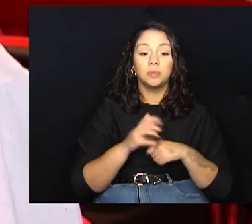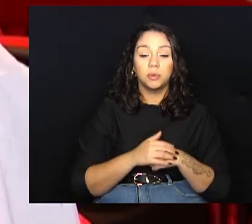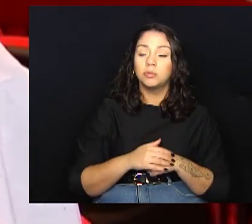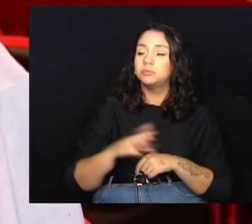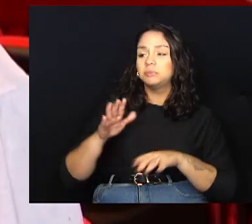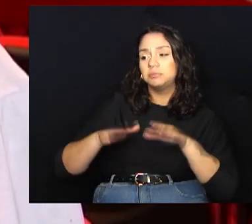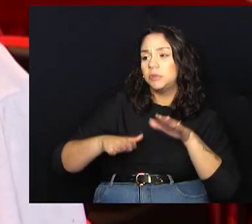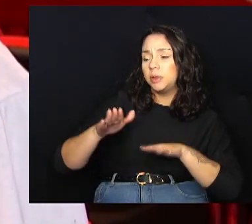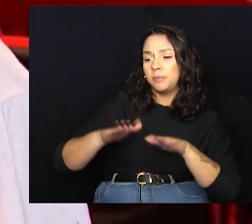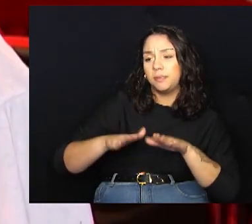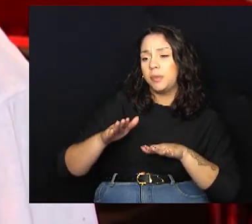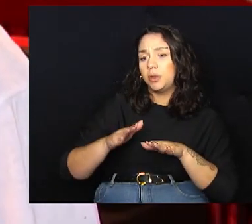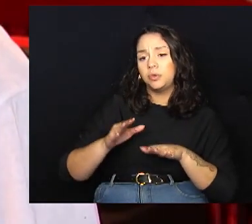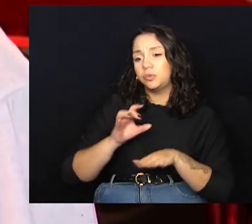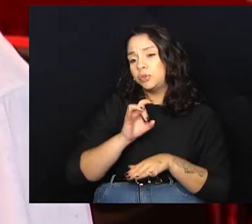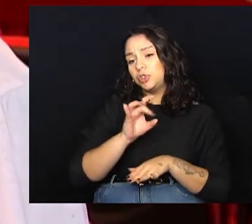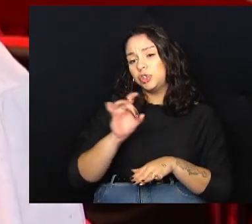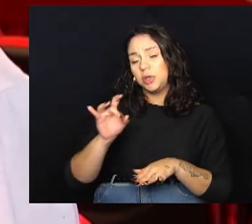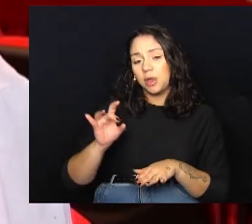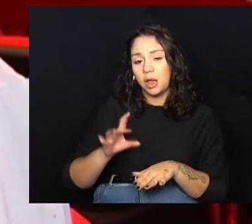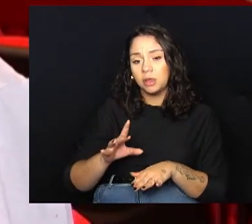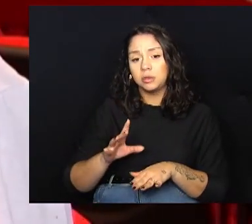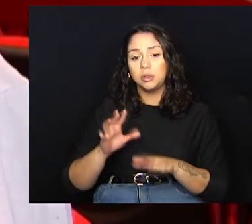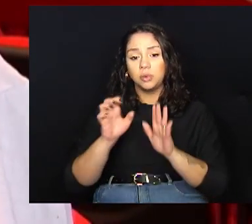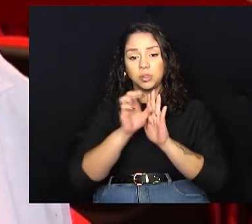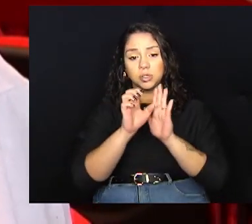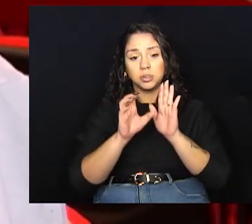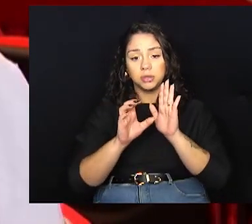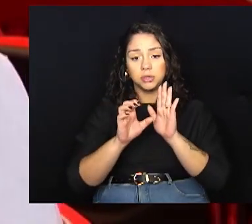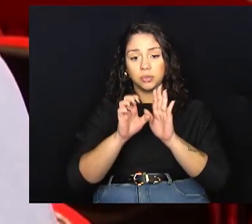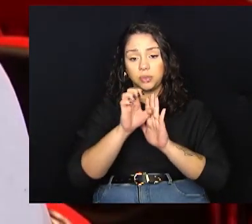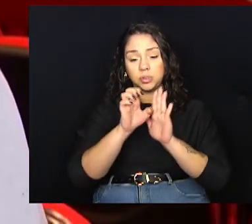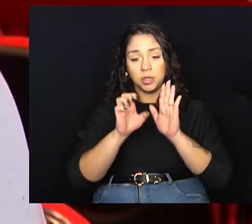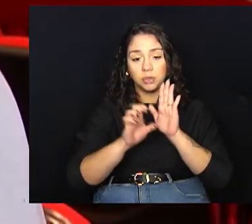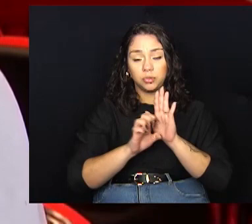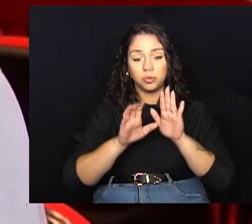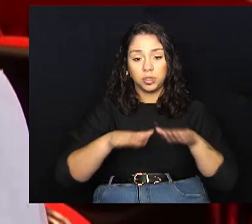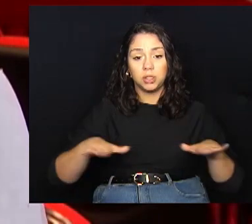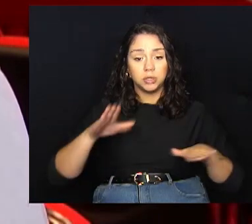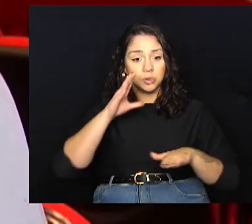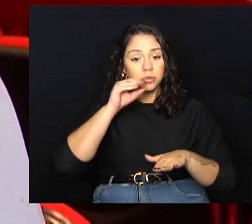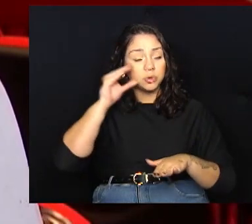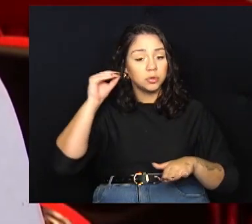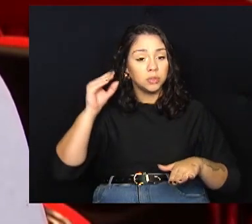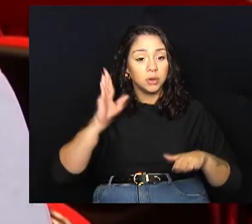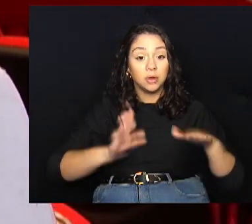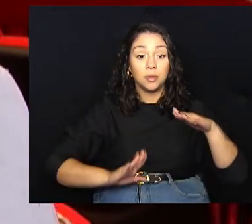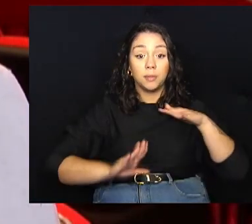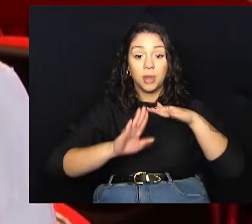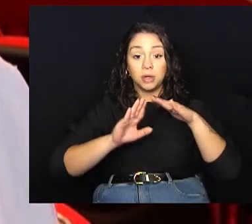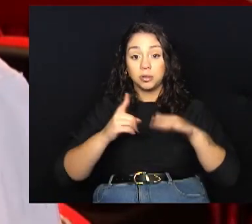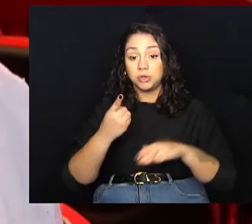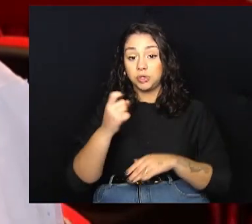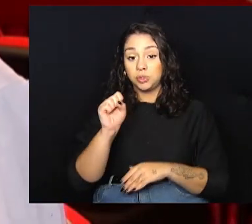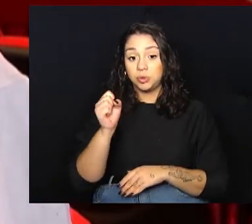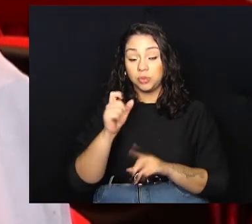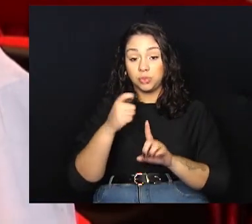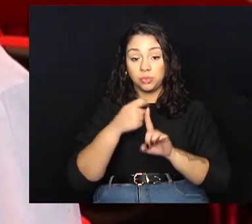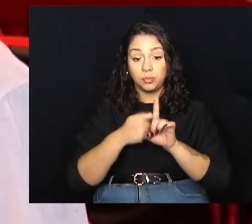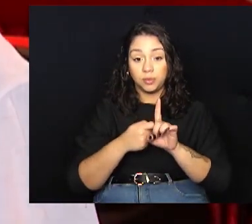de cada caso né o Estatuto da Criança e Adolescente prever que seja no máximo 18 meses